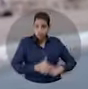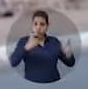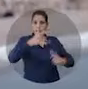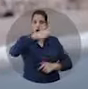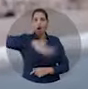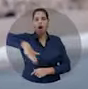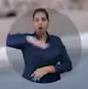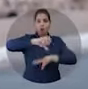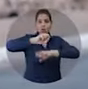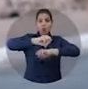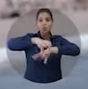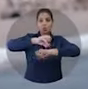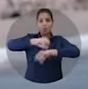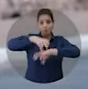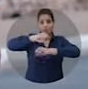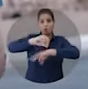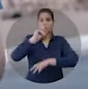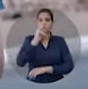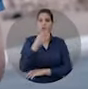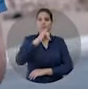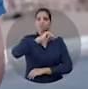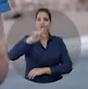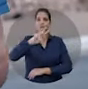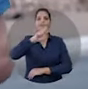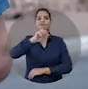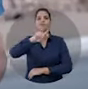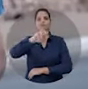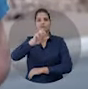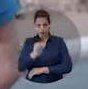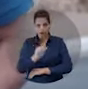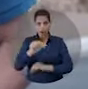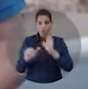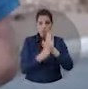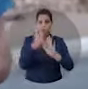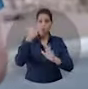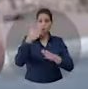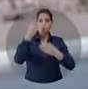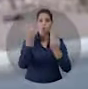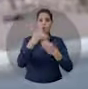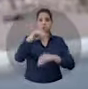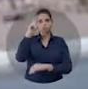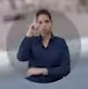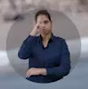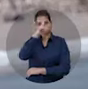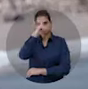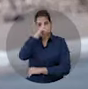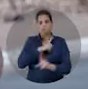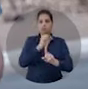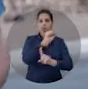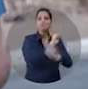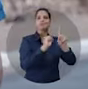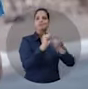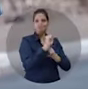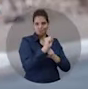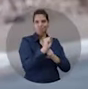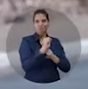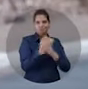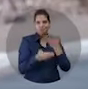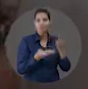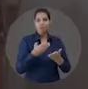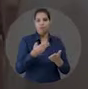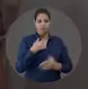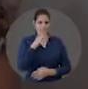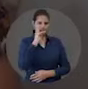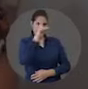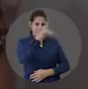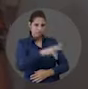já realizado na área de educação, com mais de 2 mil vagas, e o primeiro concurso da história na assistência social.